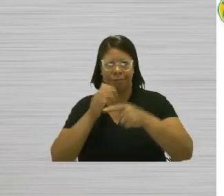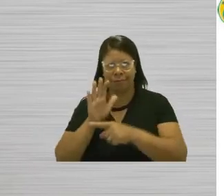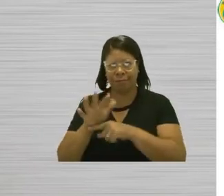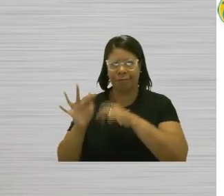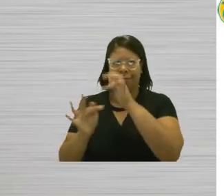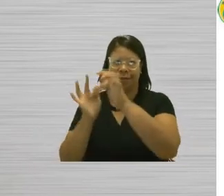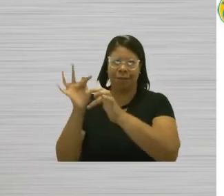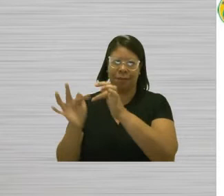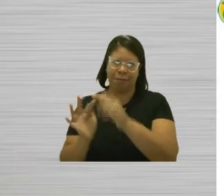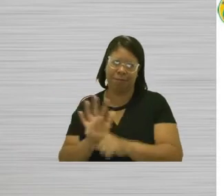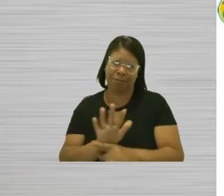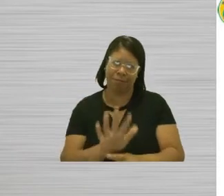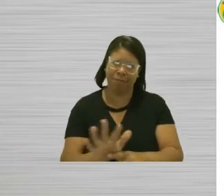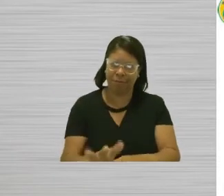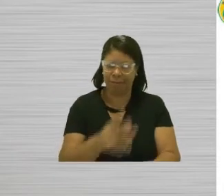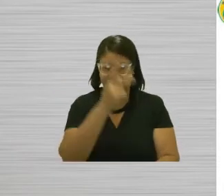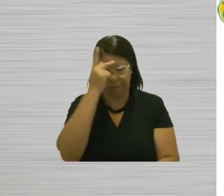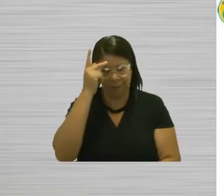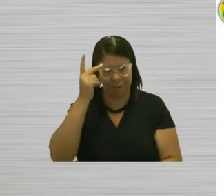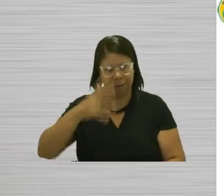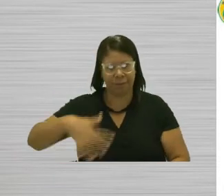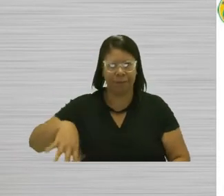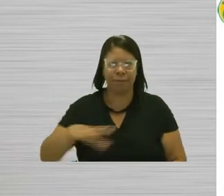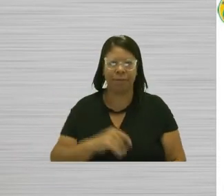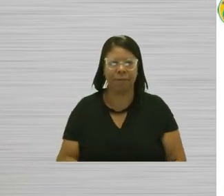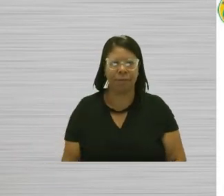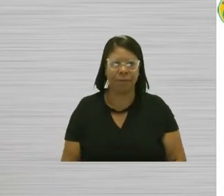dos nossos pacientes.